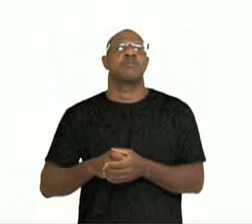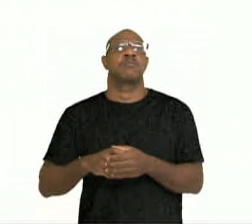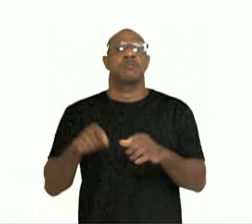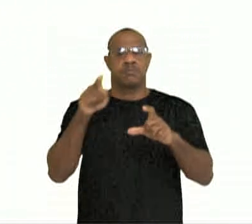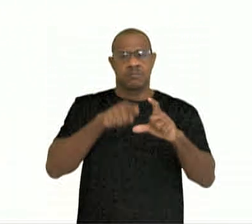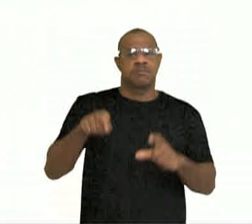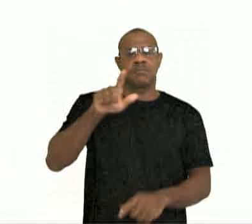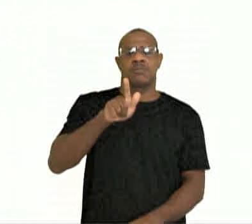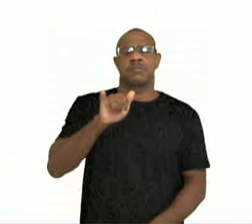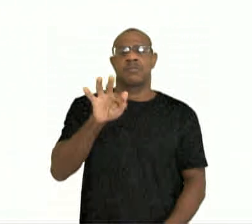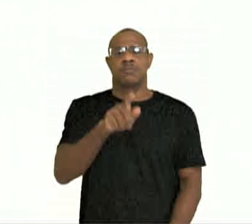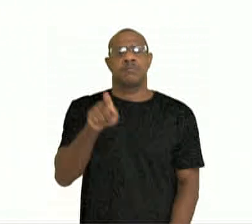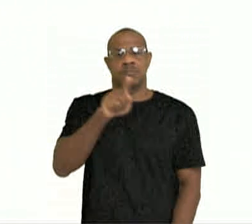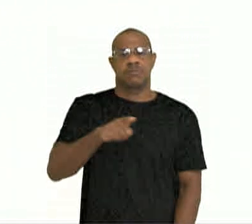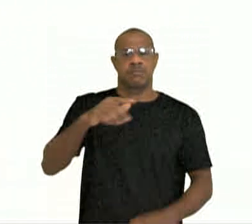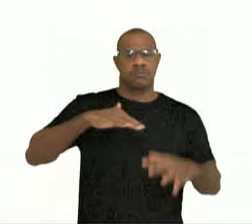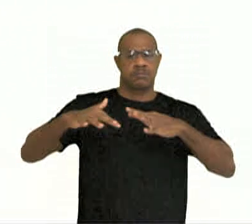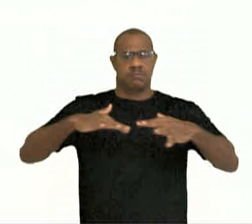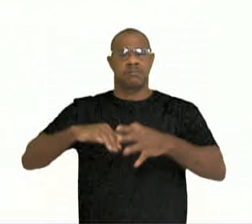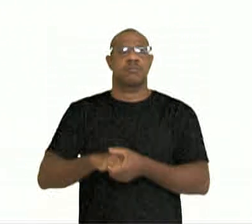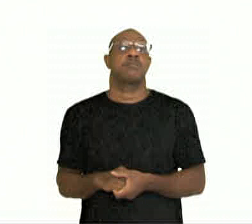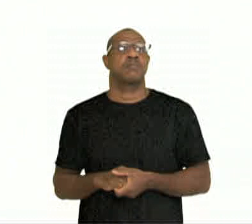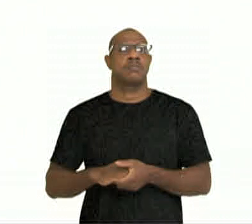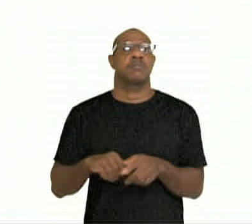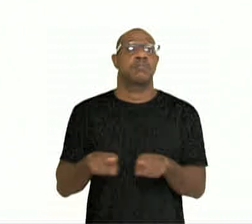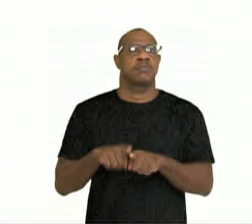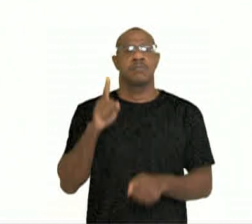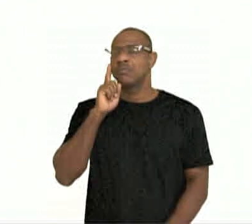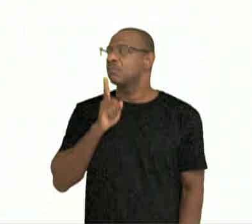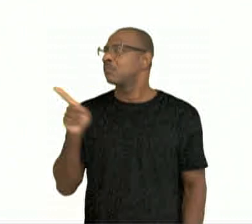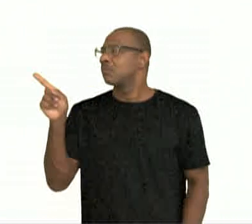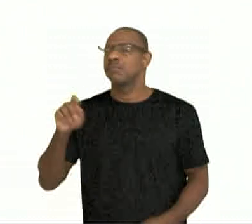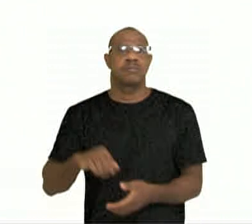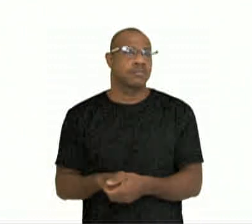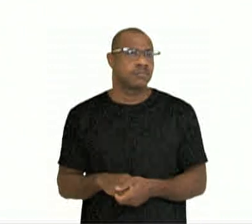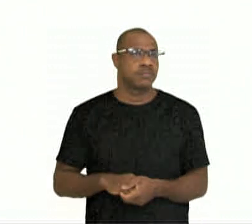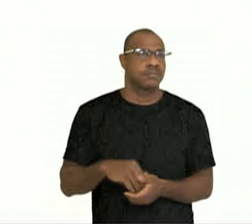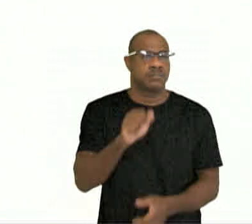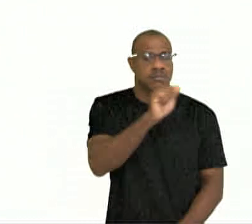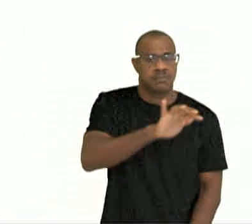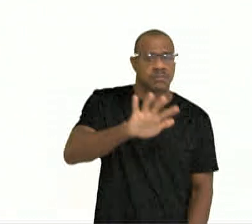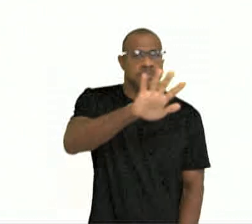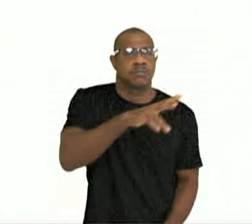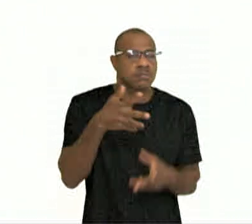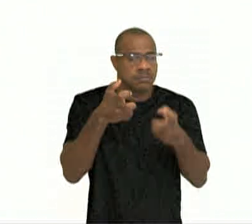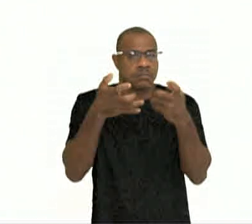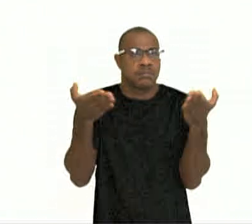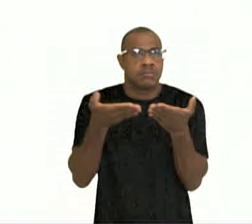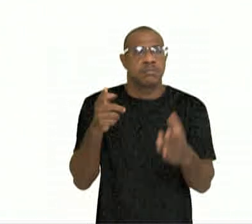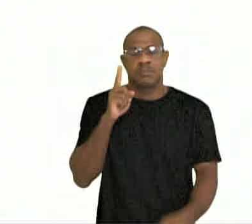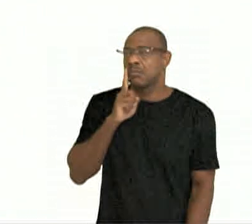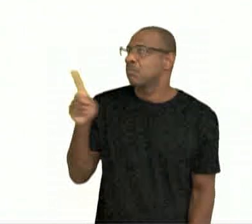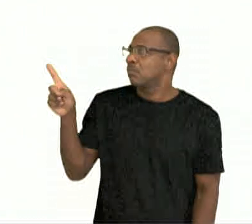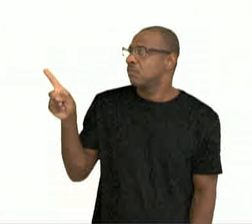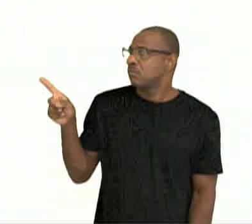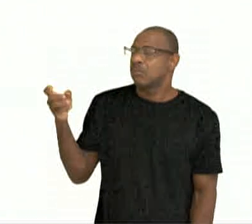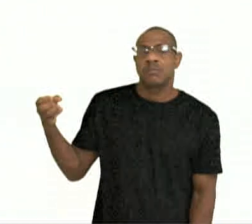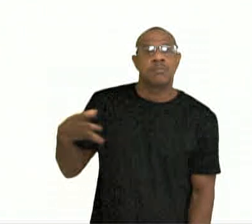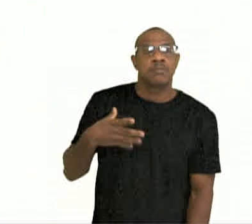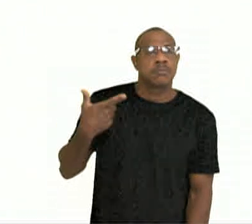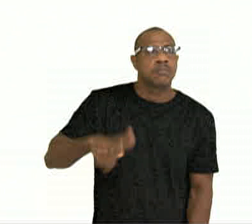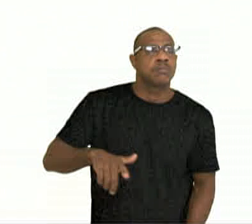vocês a Atelier de Lumieres da exposição imersiva. Olha esta imagem novamente,